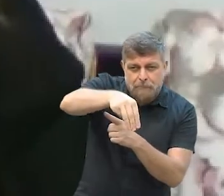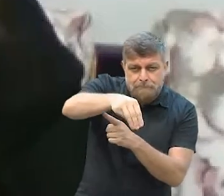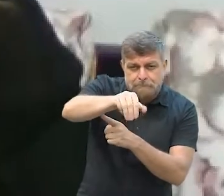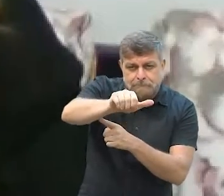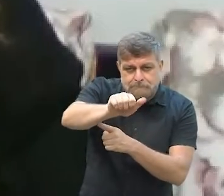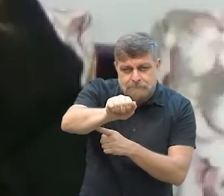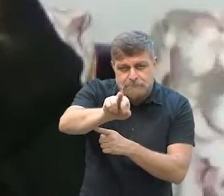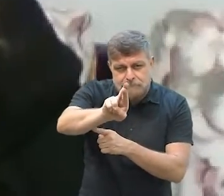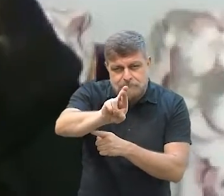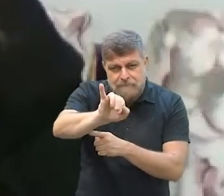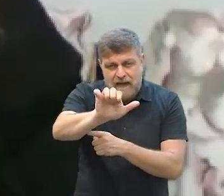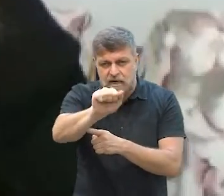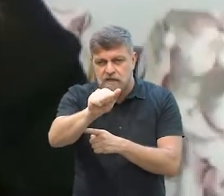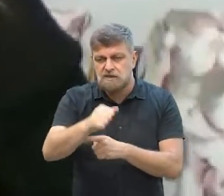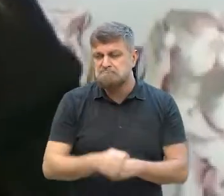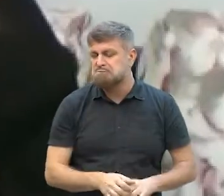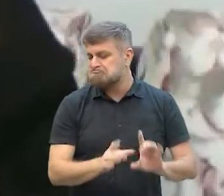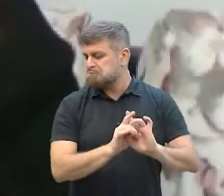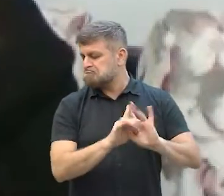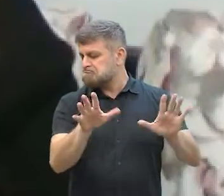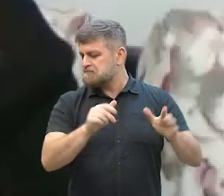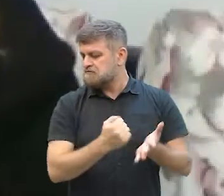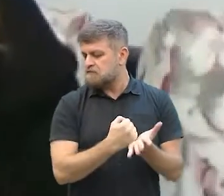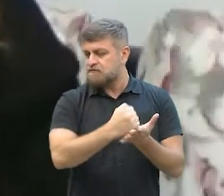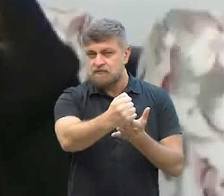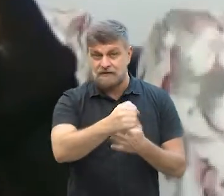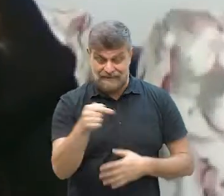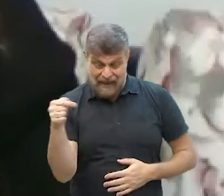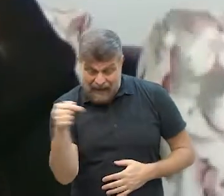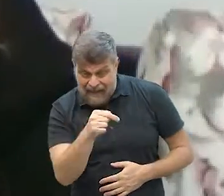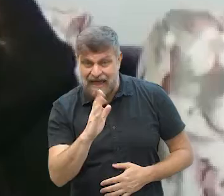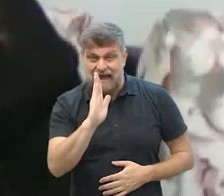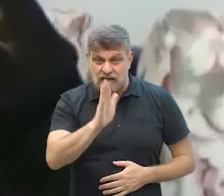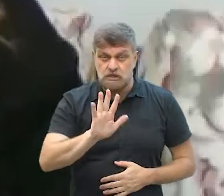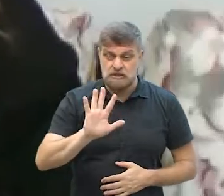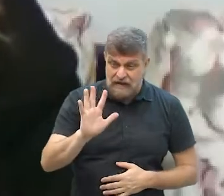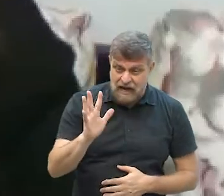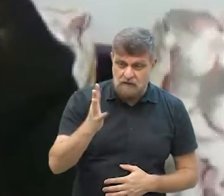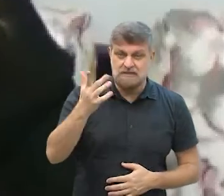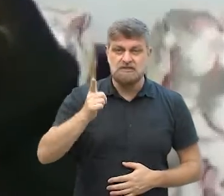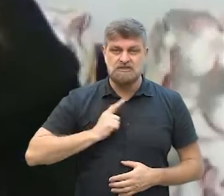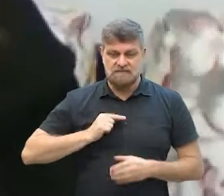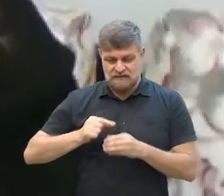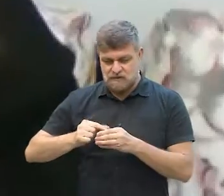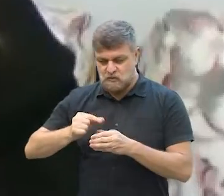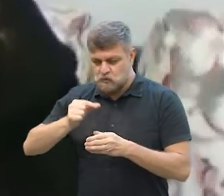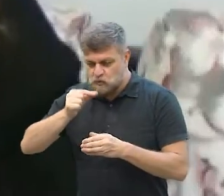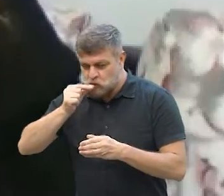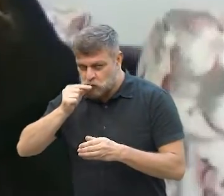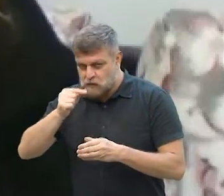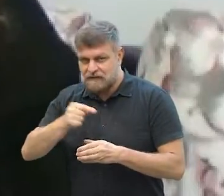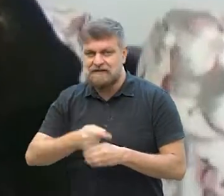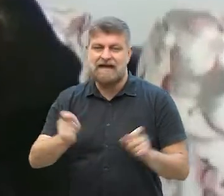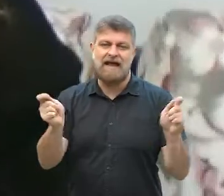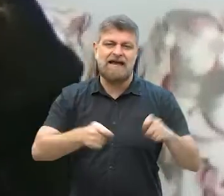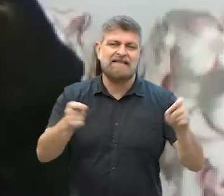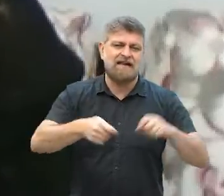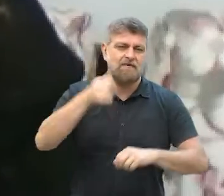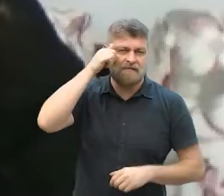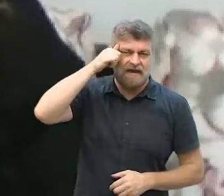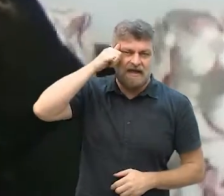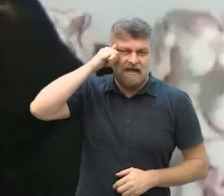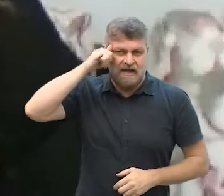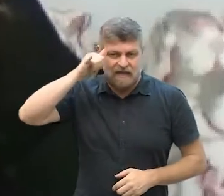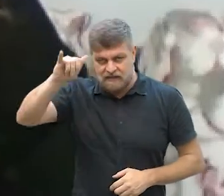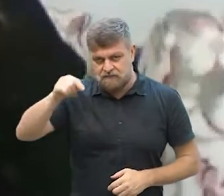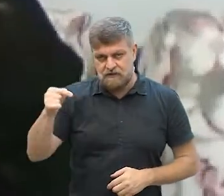acabou passando impune. Então, se naquela ocasião ela já tivesse à disposição um canudo, com certeza, talvez